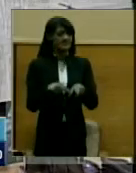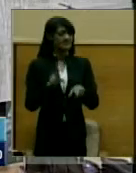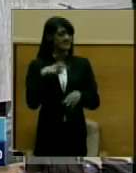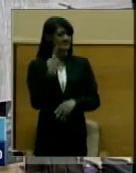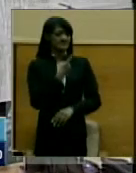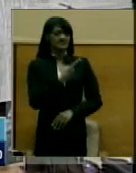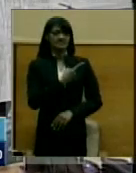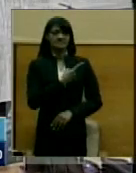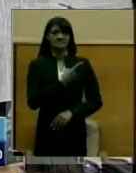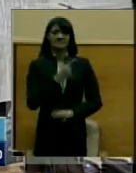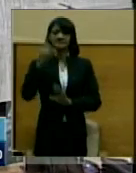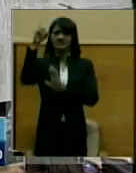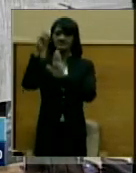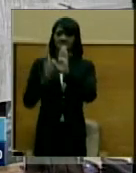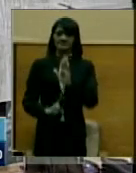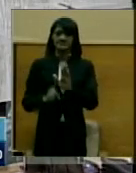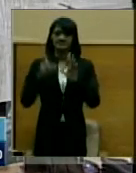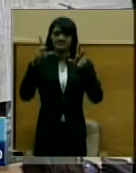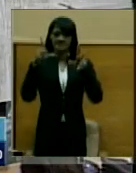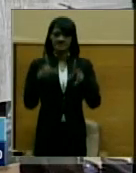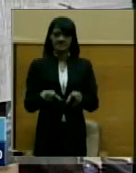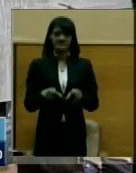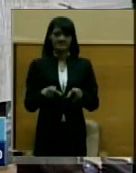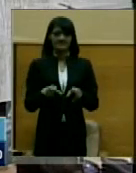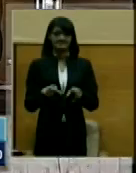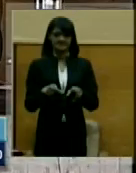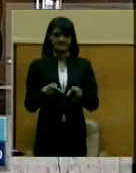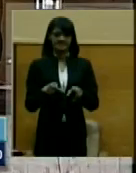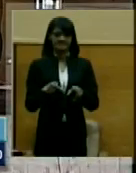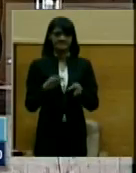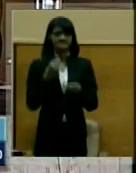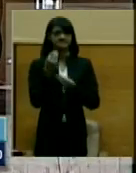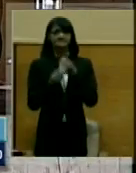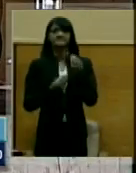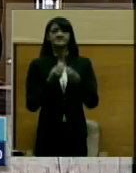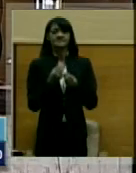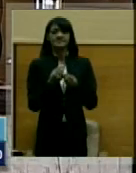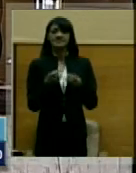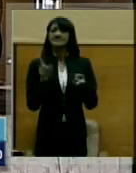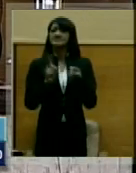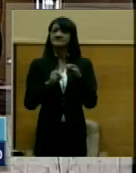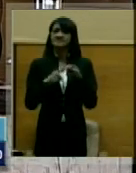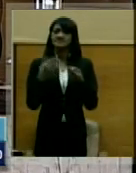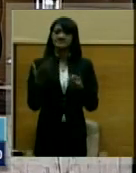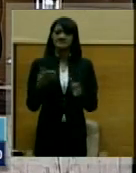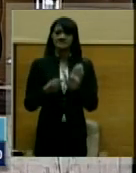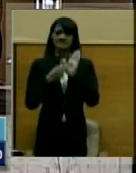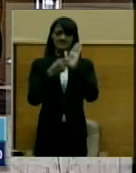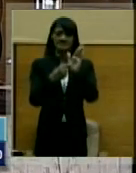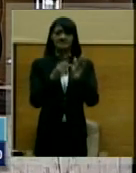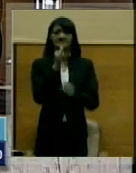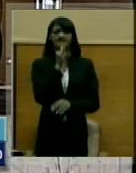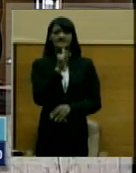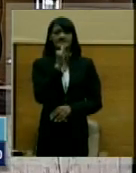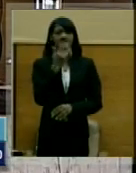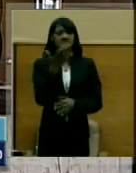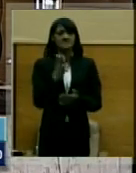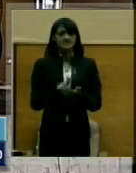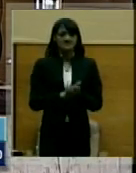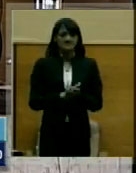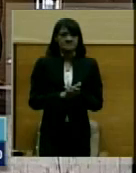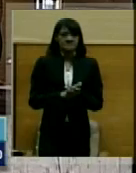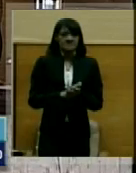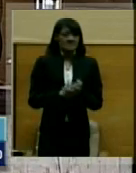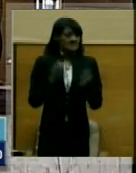os mesmos direitos e deveres, vícios e virtudes. Além disso, a expressão exemplo de superação não é